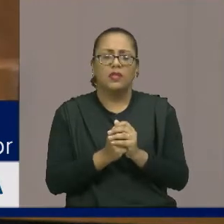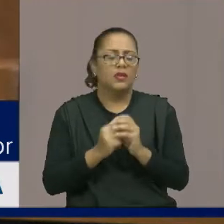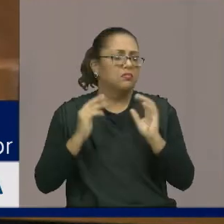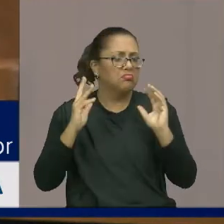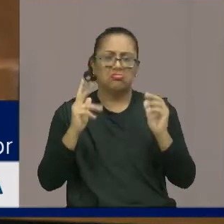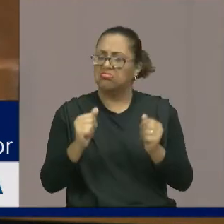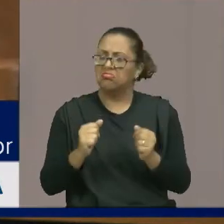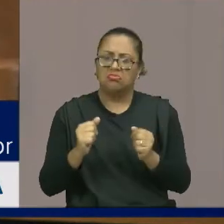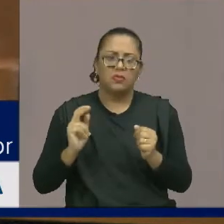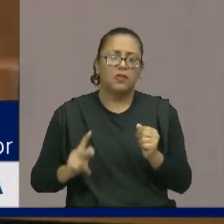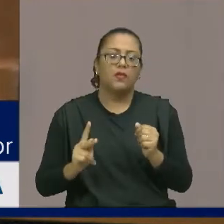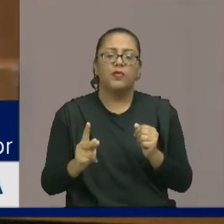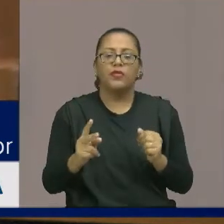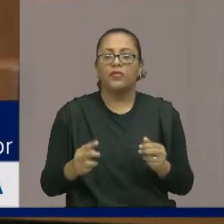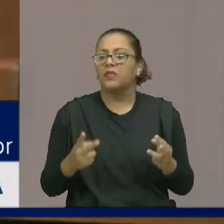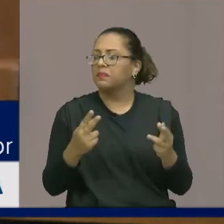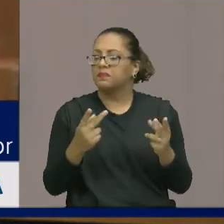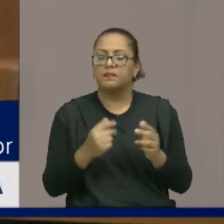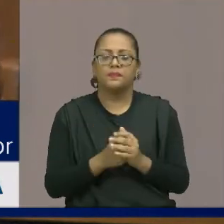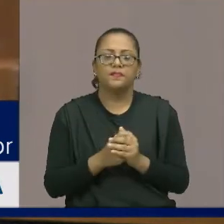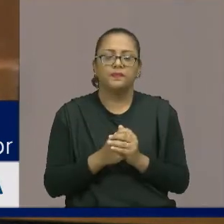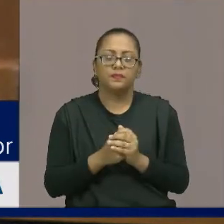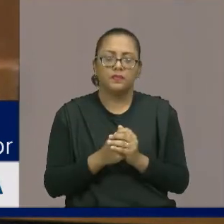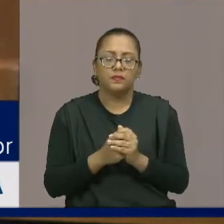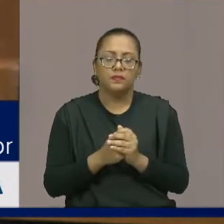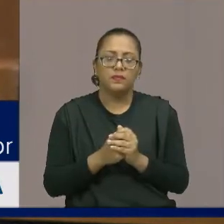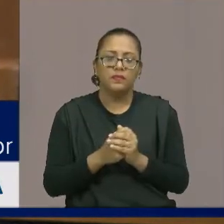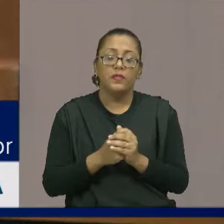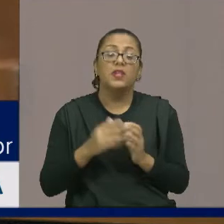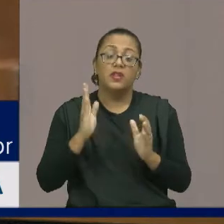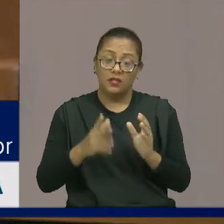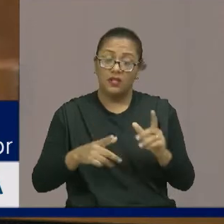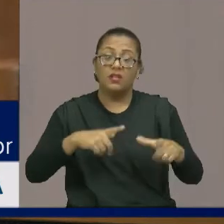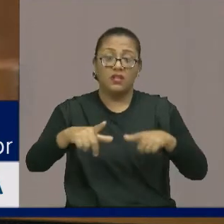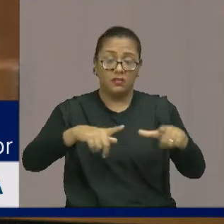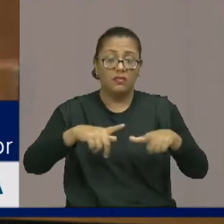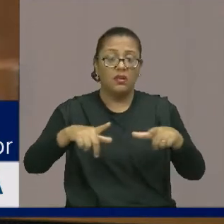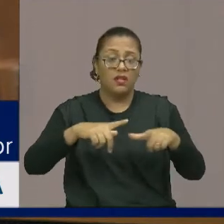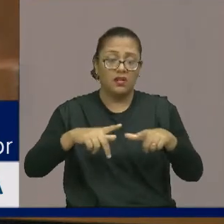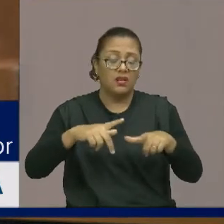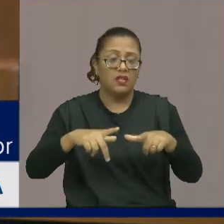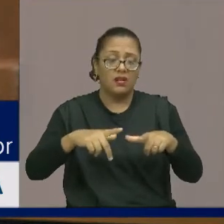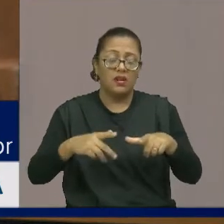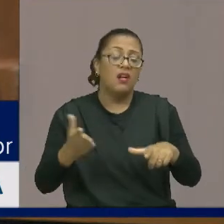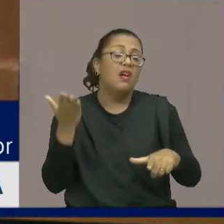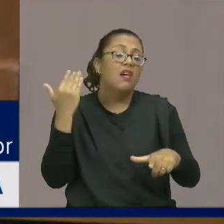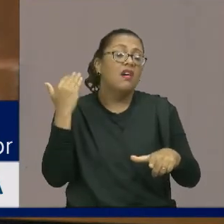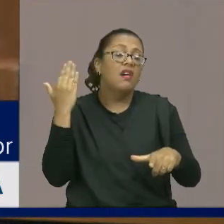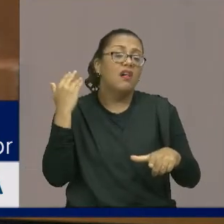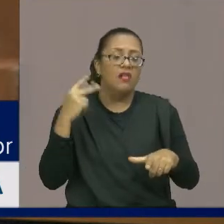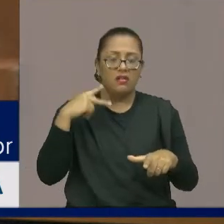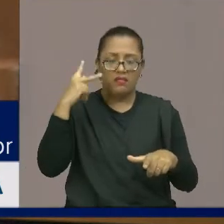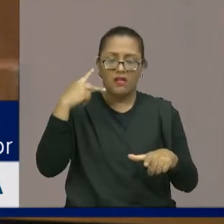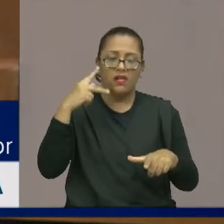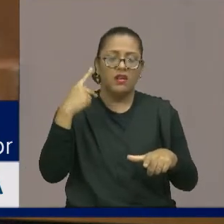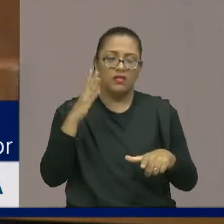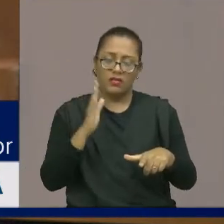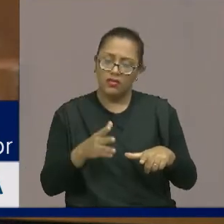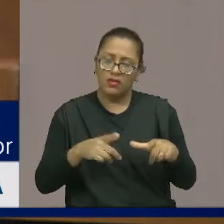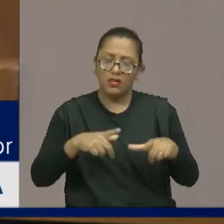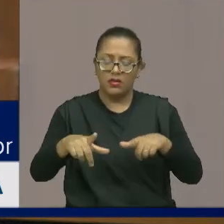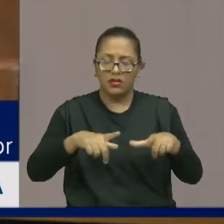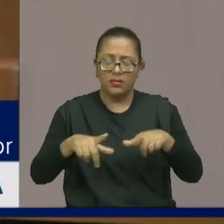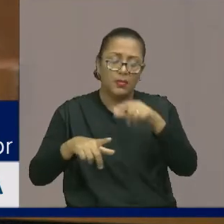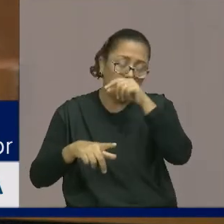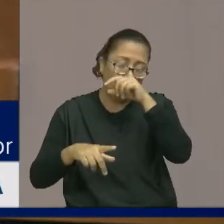sempre fez. Eu não esperei ser vereador para trabalhar com projeto social. Minha academia é de 86. Eu tenho faixa preta formado